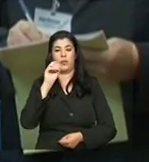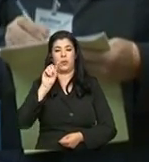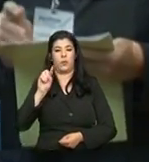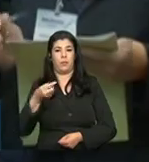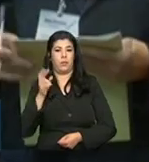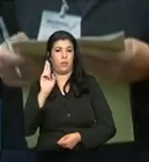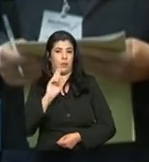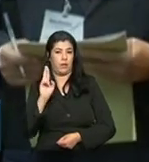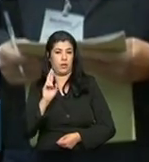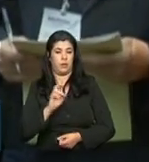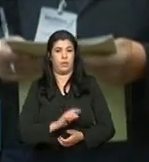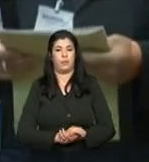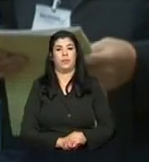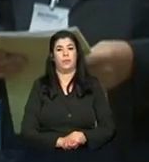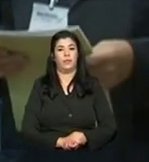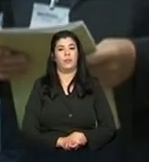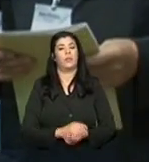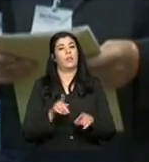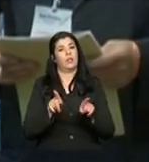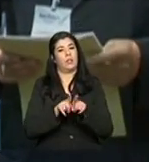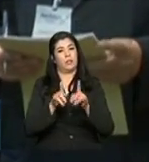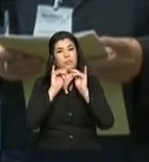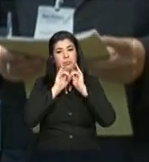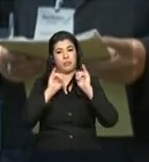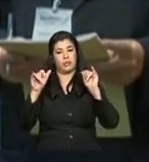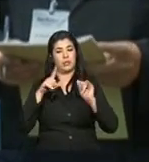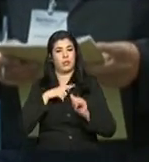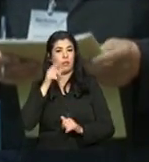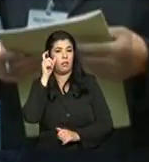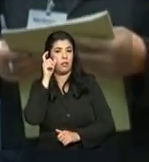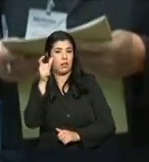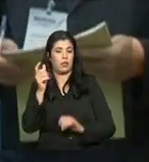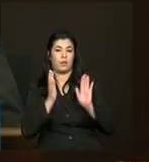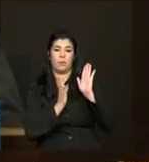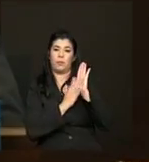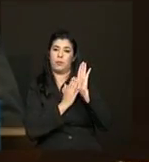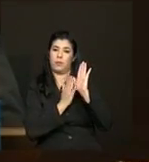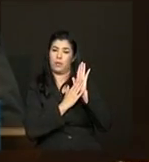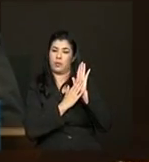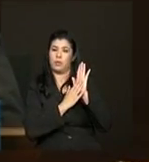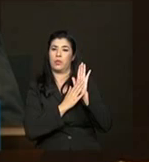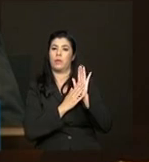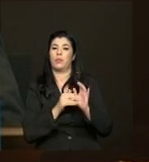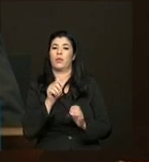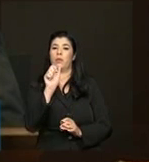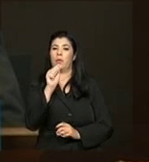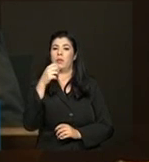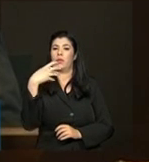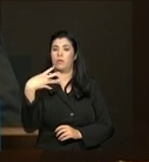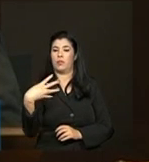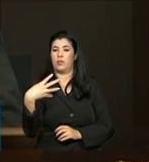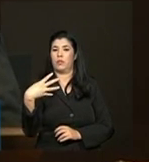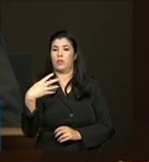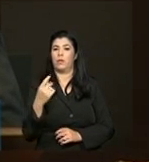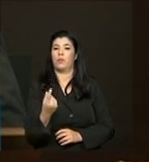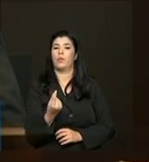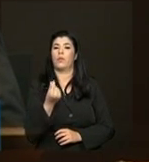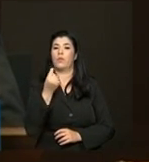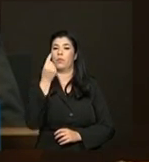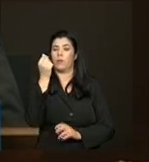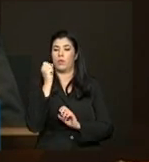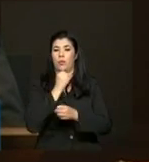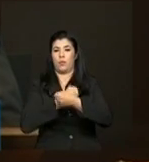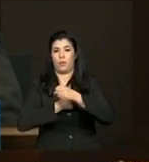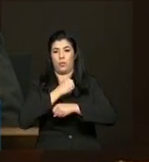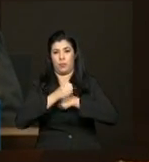R$ 56.200.000 ano. E declara que possui interesse em apresentar a proposta para o sublote A4, com valor de receita